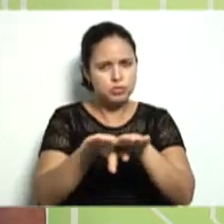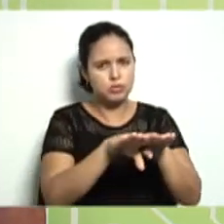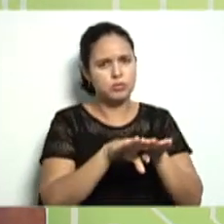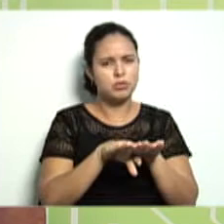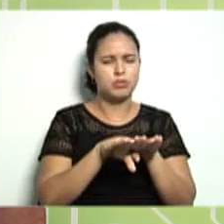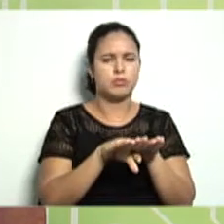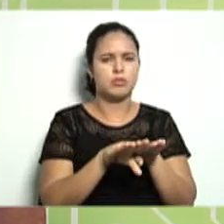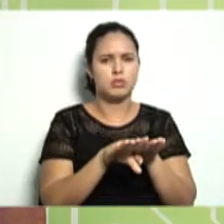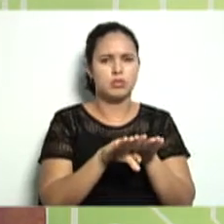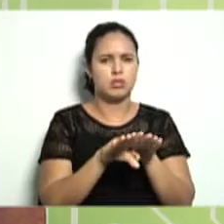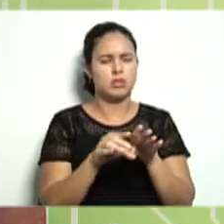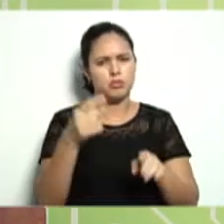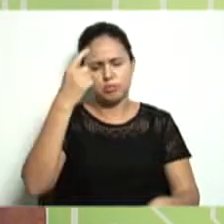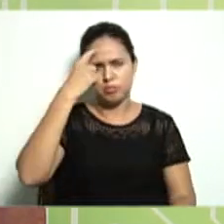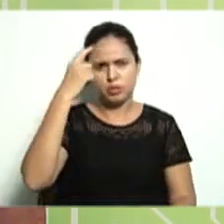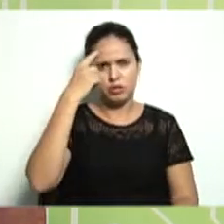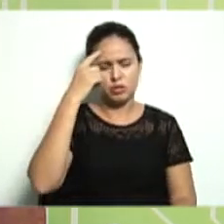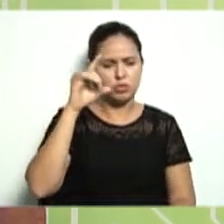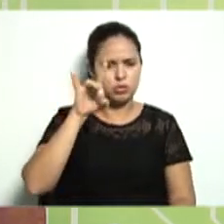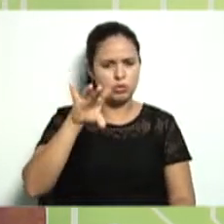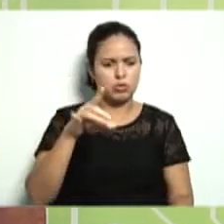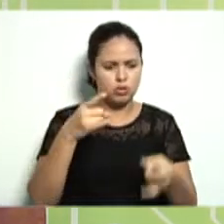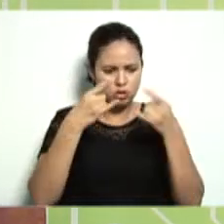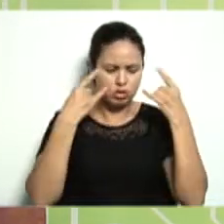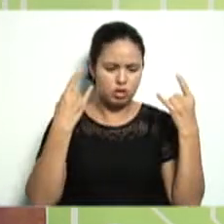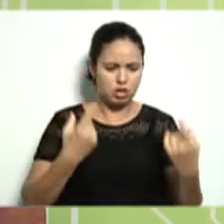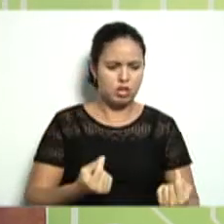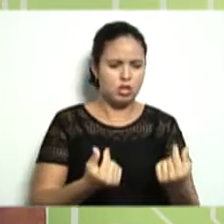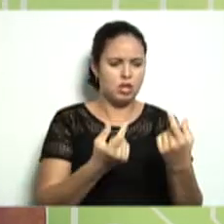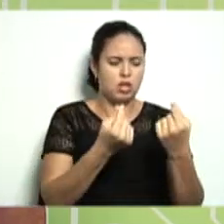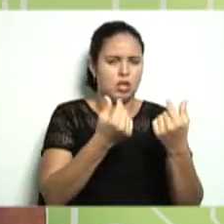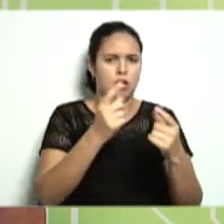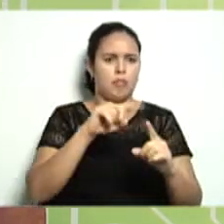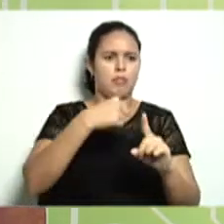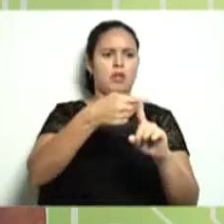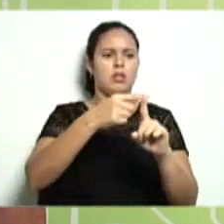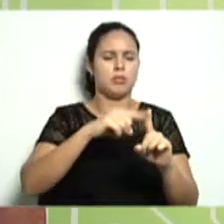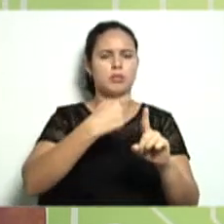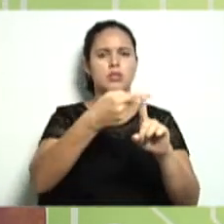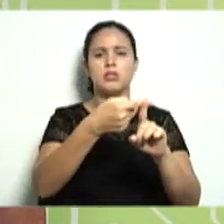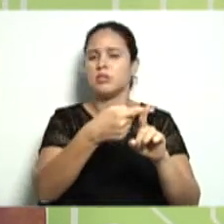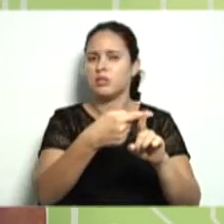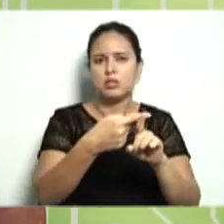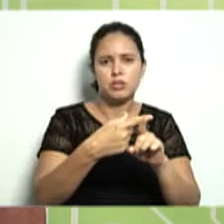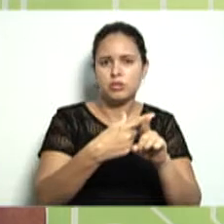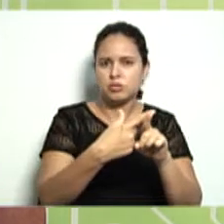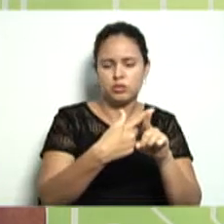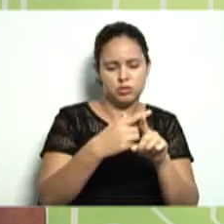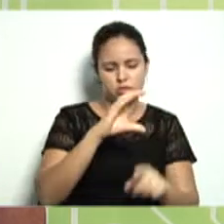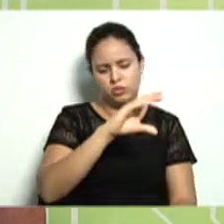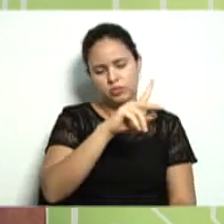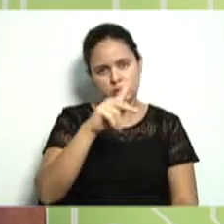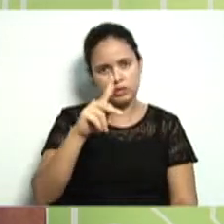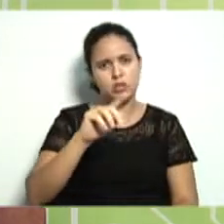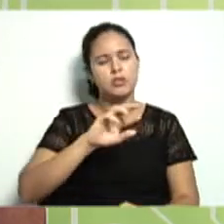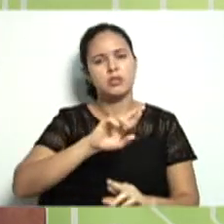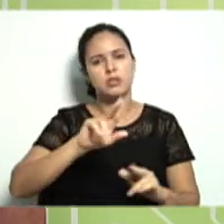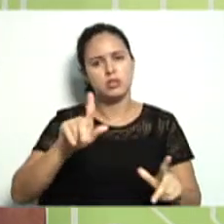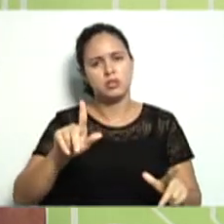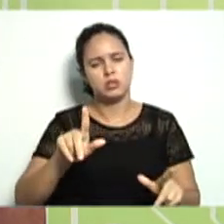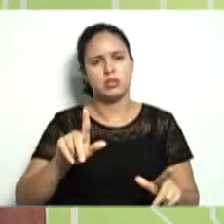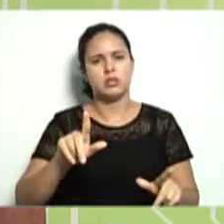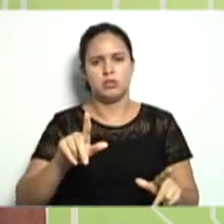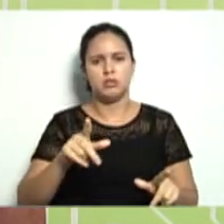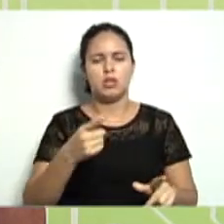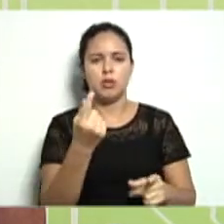estou ligando diretamente a quero ganhar mais, sempre mais. Mas nas cooperativas é diferente, a gente trabalha com